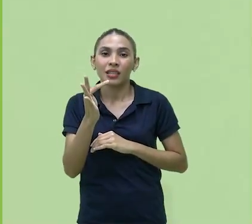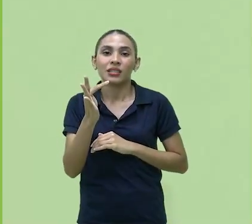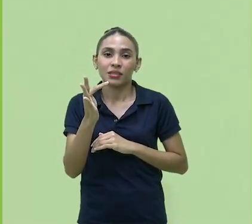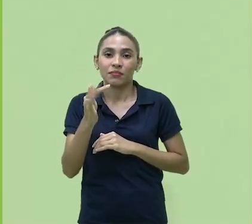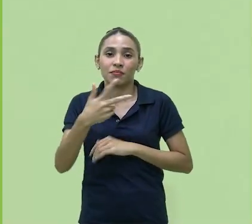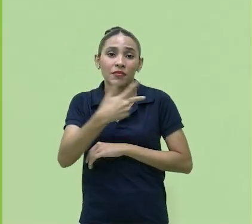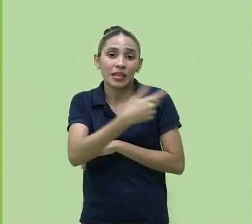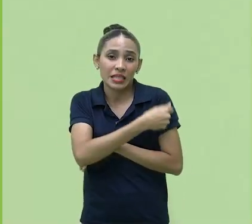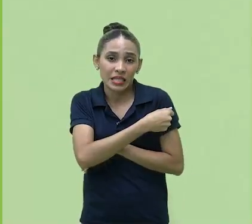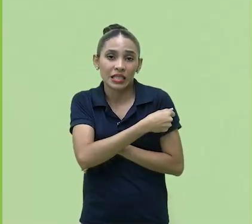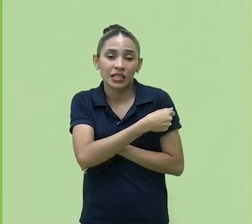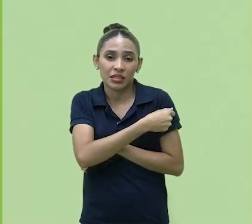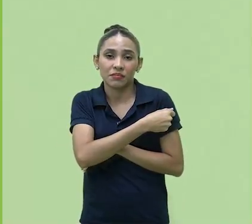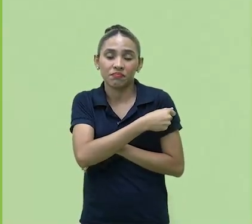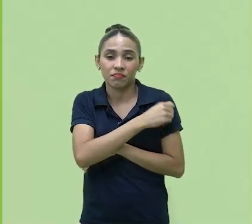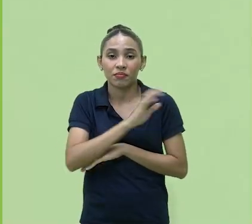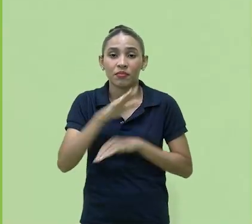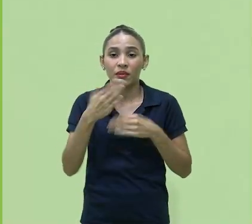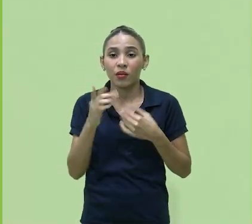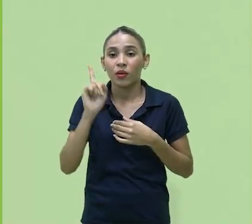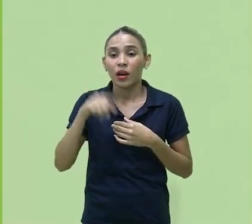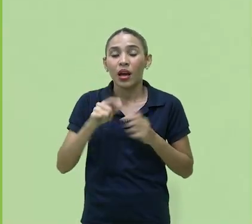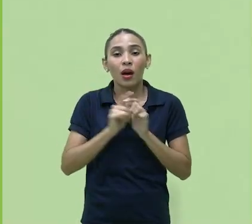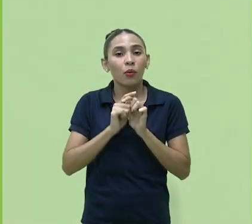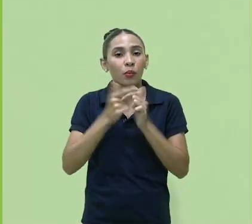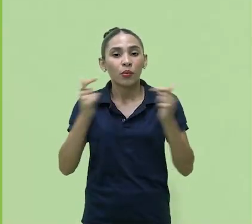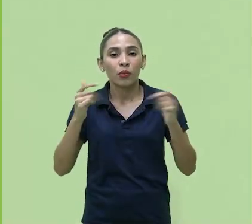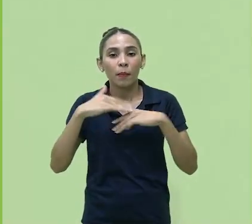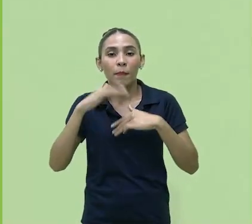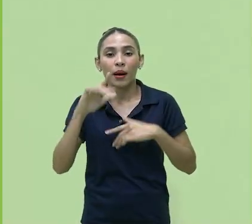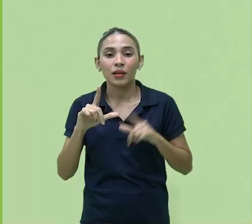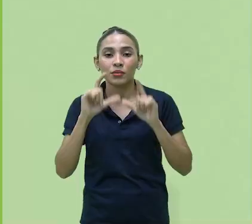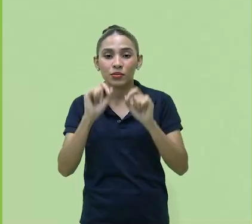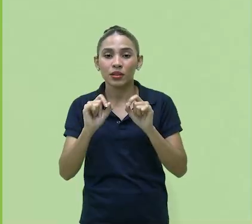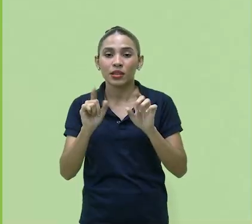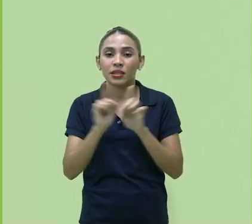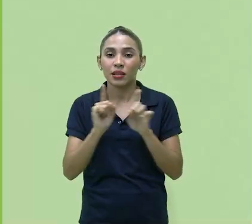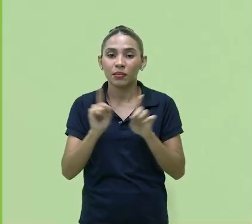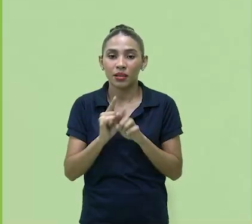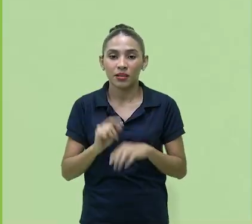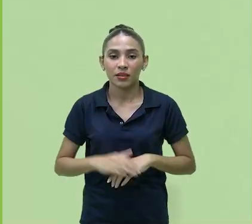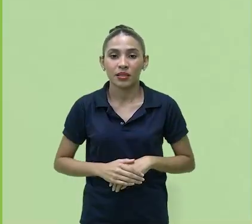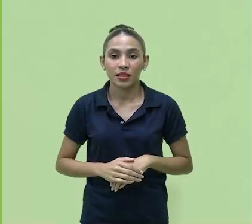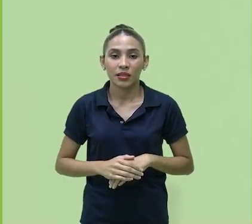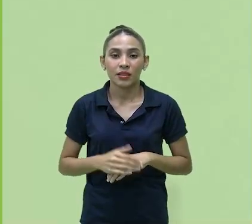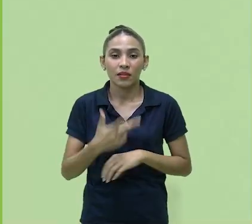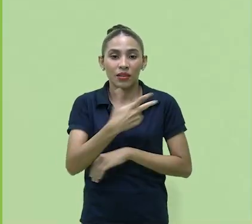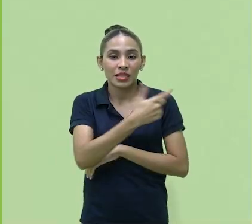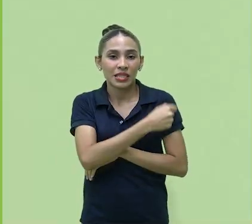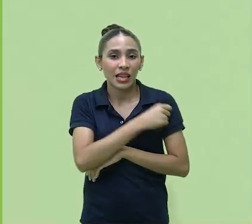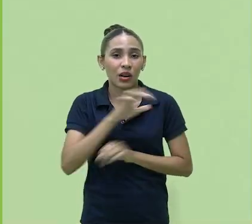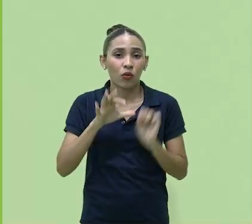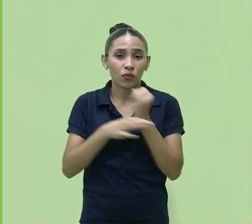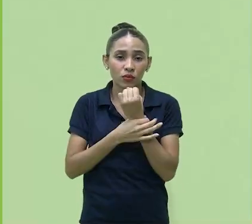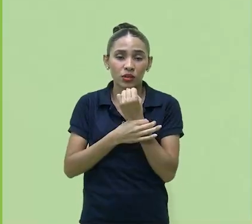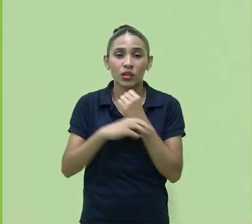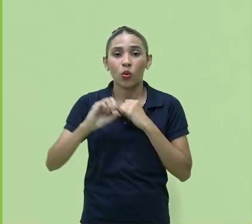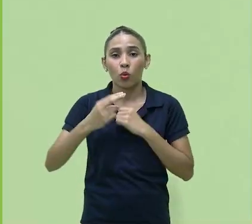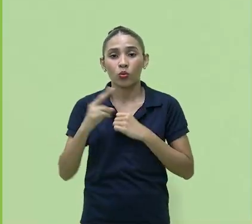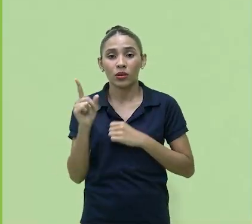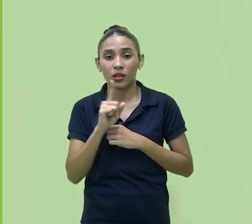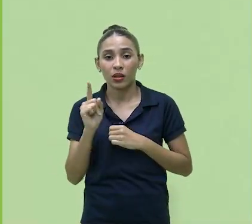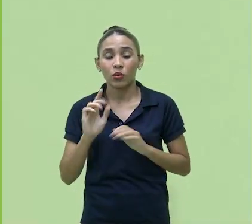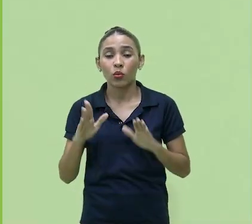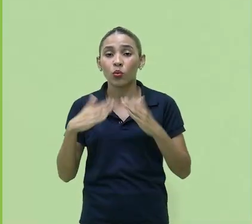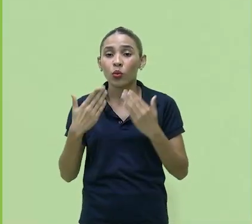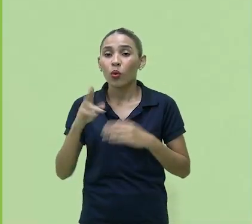sobre vacinas, por exemplo, né, o que aumentou muito mais esse alarde da questão de se vacina é confiável ou não. Então, quais